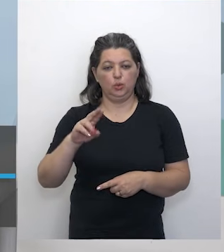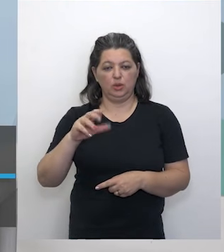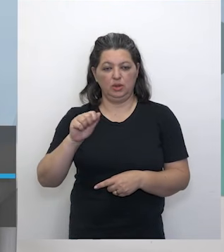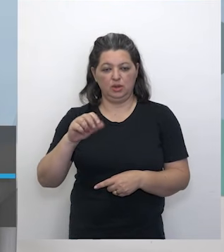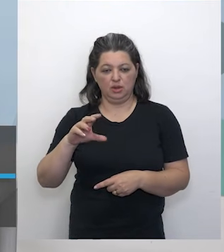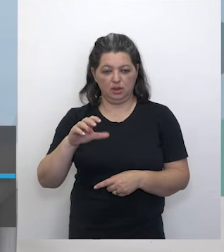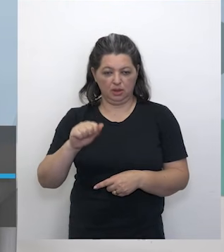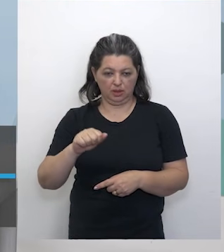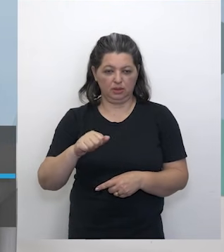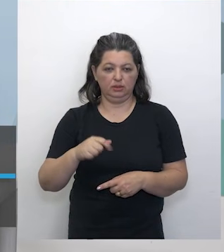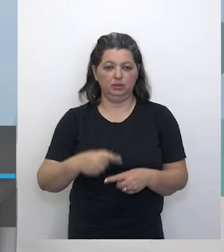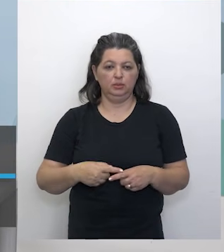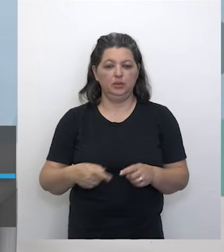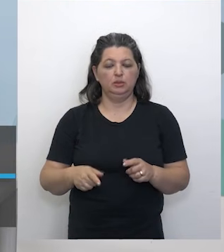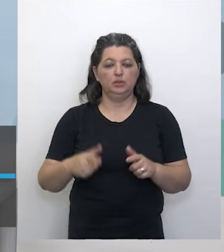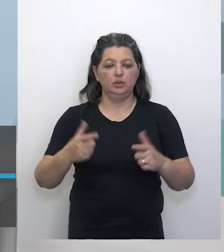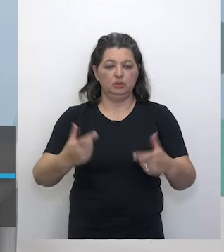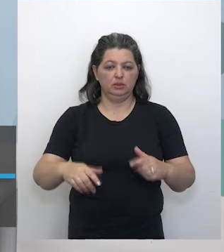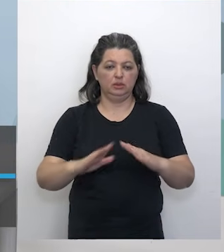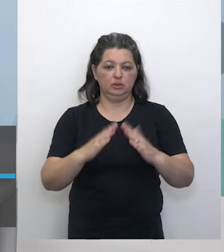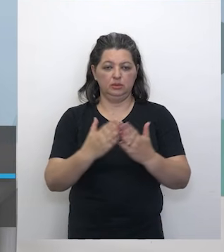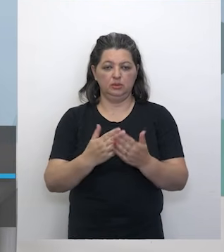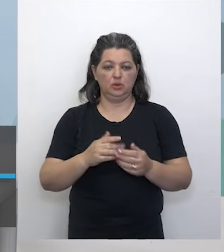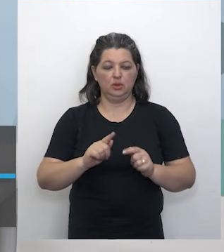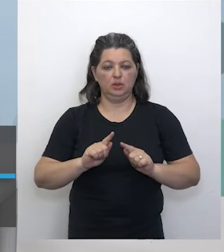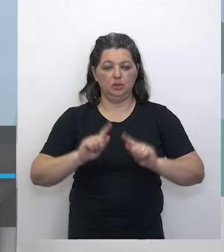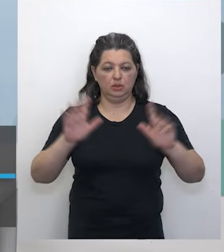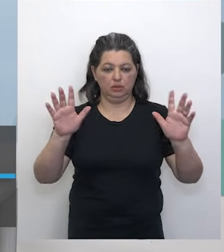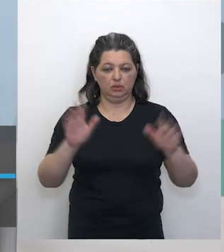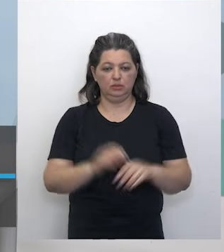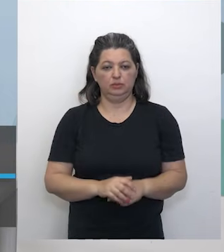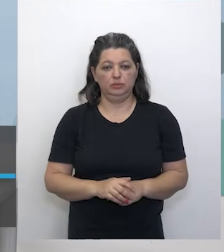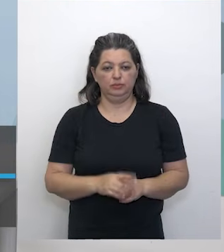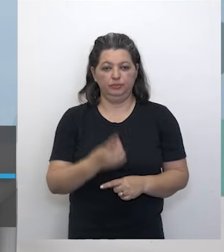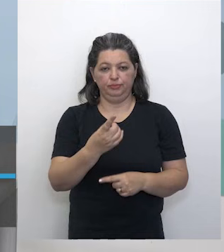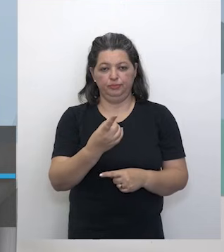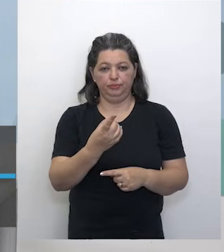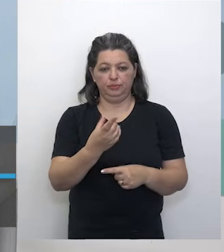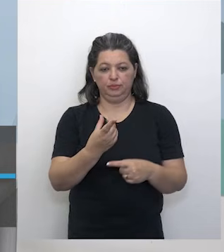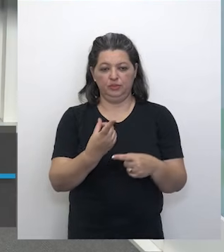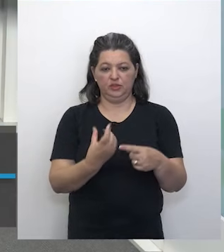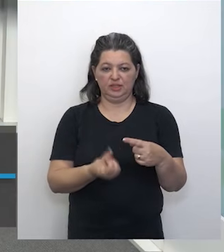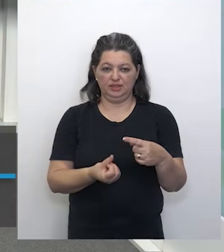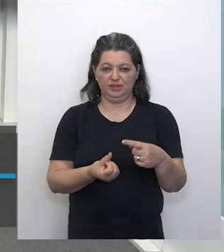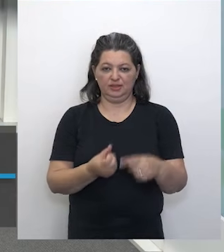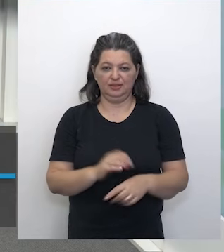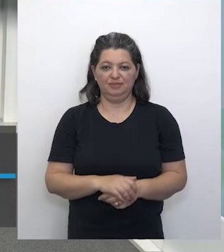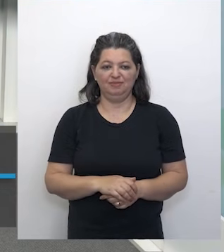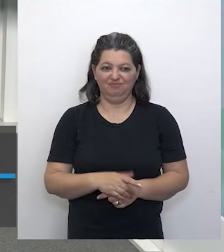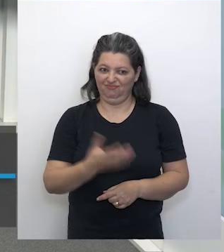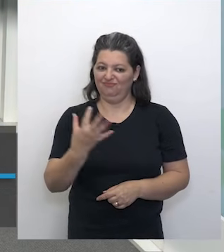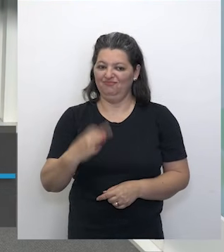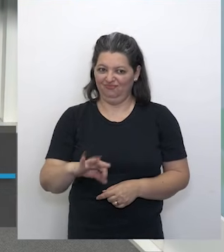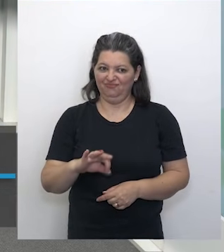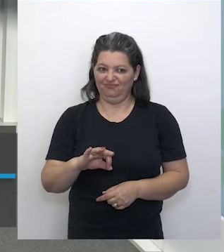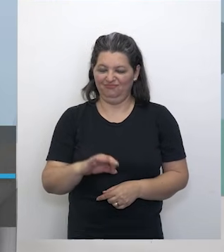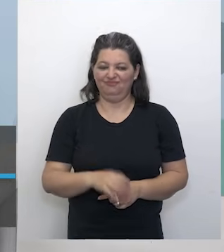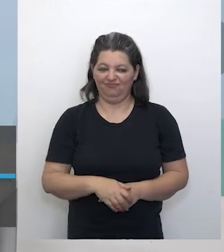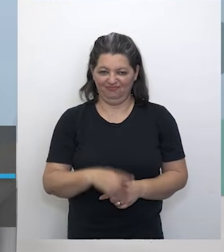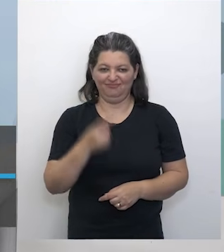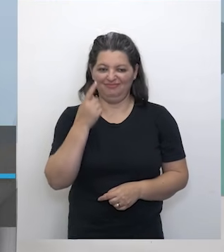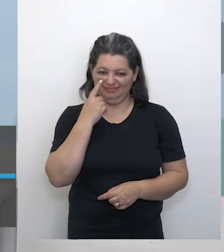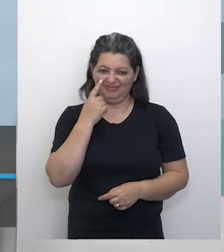Sonco 2, lá de Guarulhos Sul, 1,16 avos. Vivi, o pessoal matou a charada agora. Agora sim, Agora, né? agora